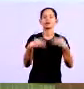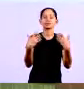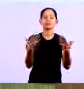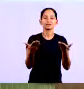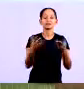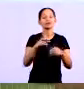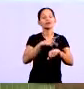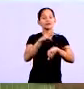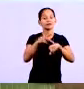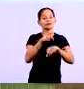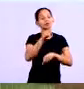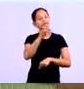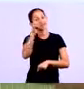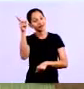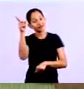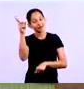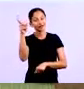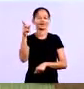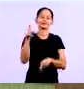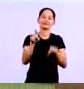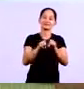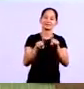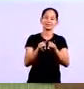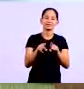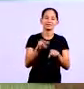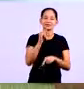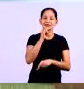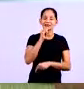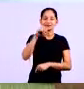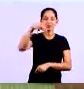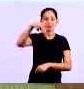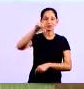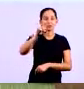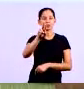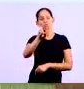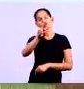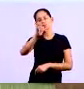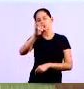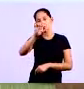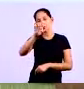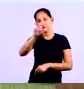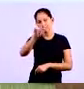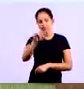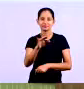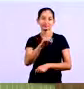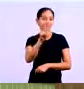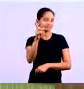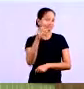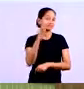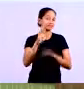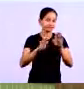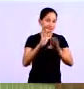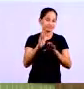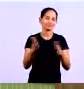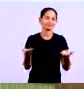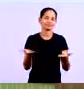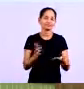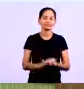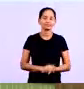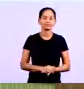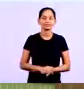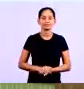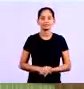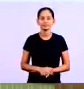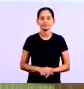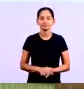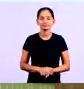outro país. Noruega tem um hábito de sonegação muito grande. O Brasil já é menos, né, professor? É. O Brasil sonega menos. Brasil. Vamos lá para o próximo